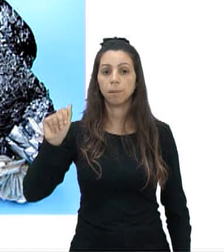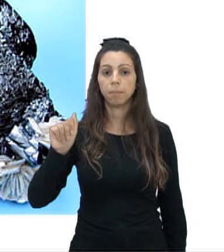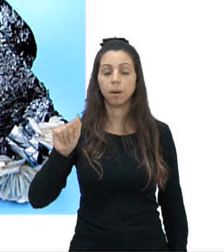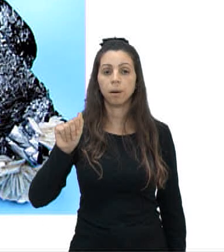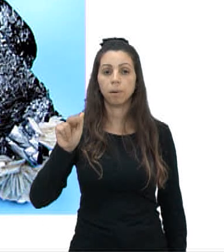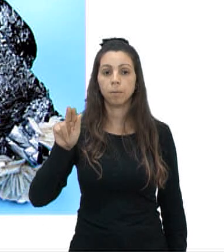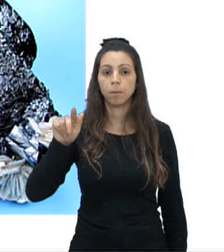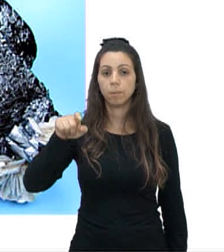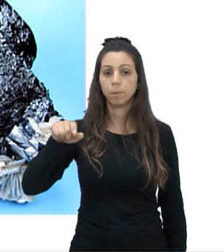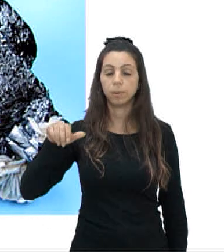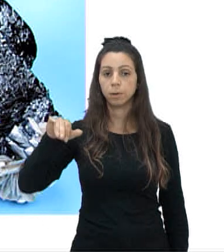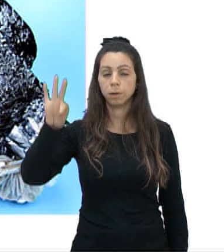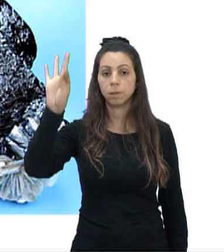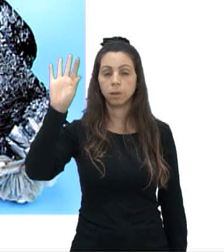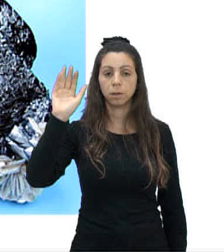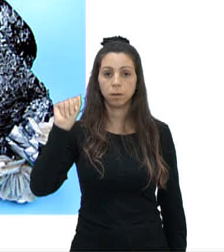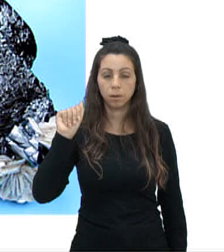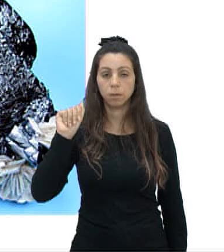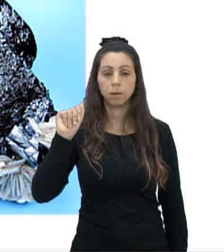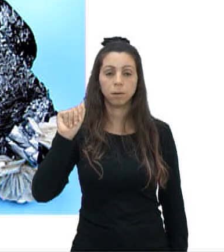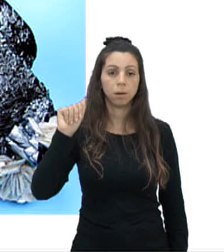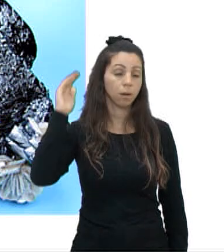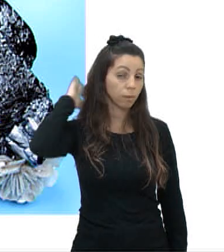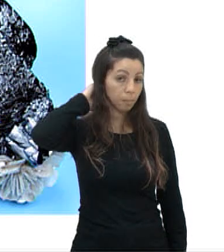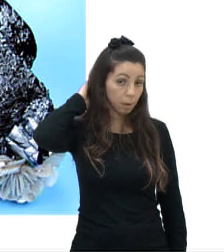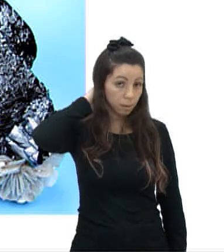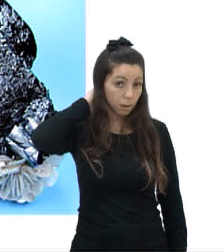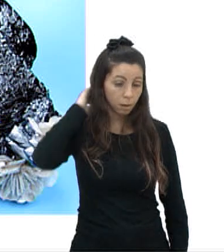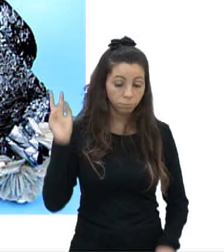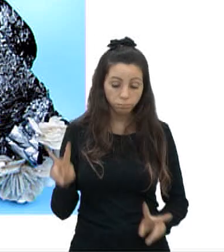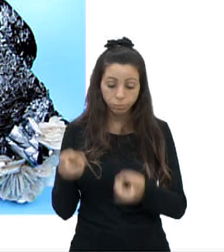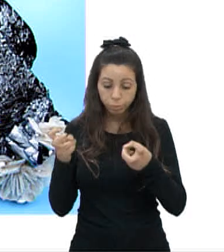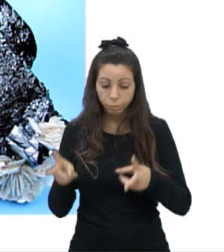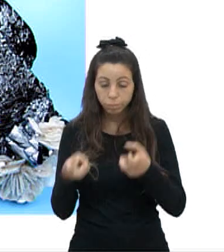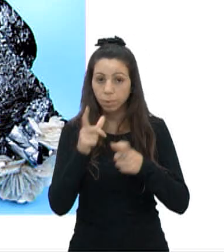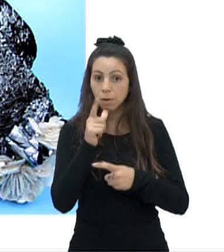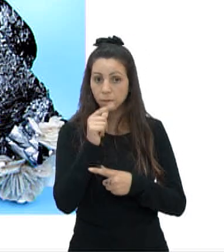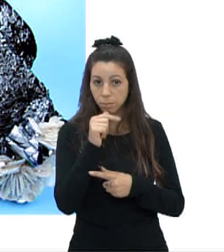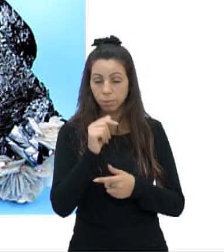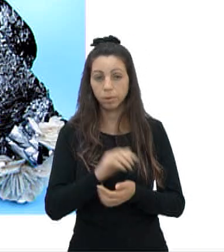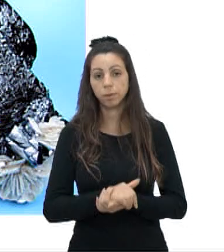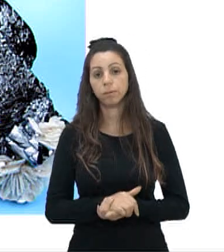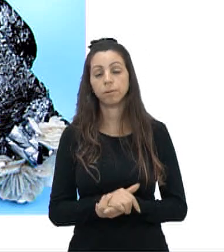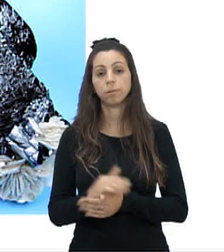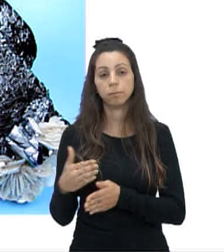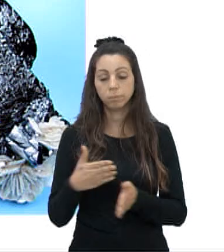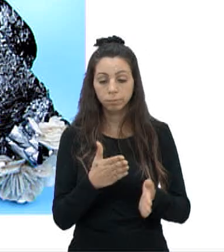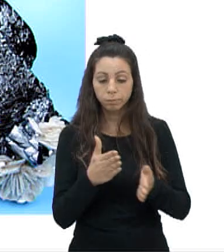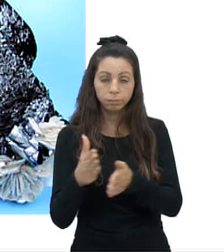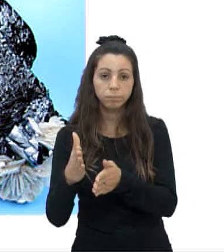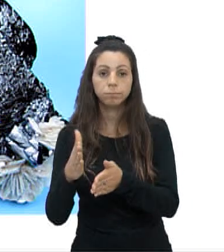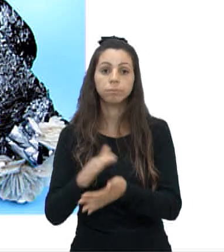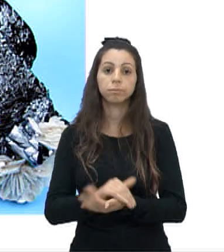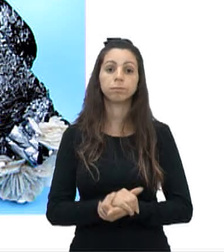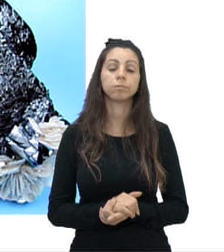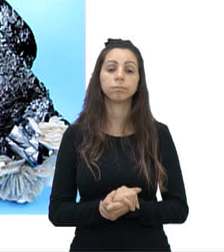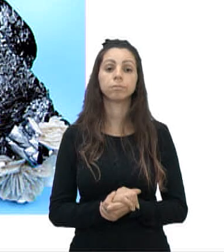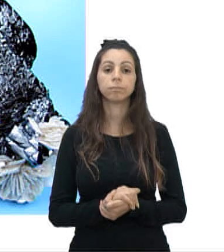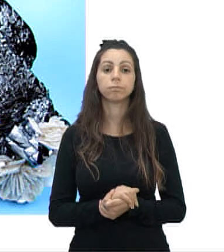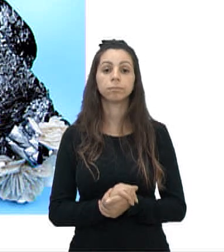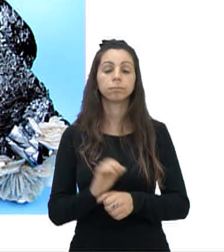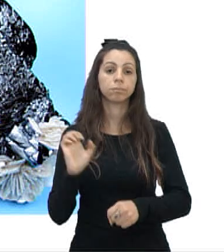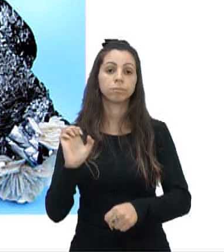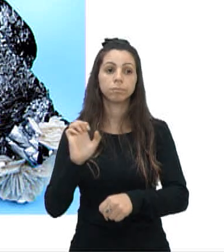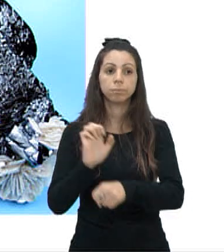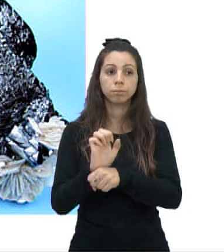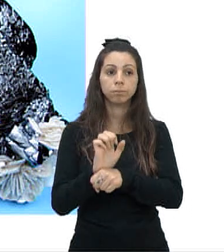na região do Rio Trombetas, no Pará, e a cassiterita, possui jazidas exploradas e exploráveis principalmente nos